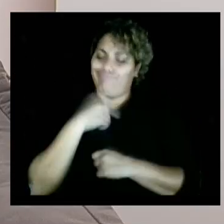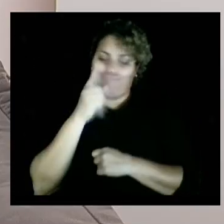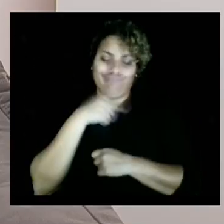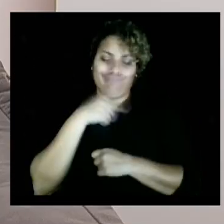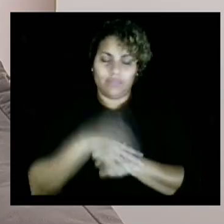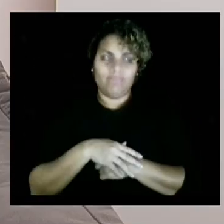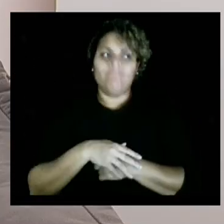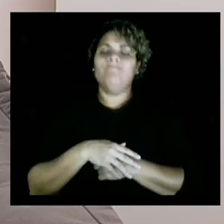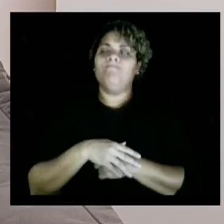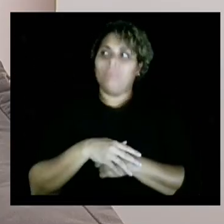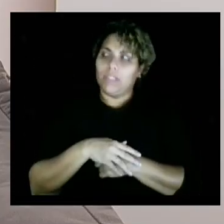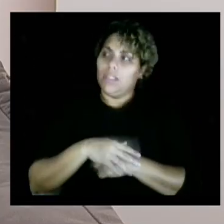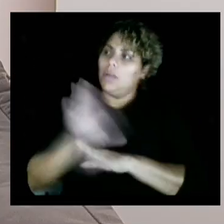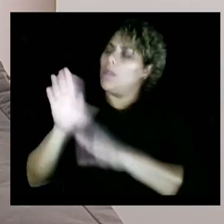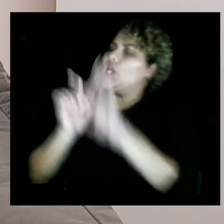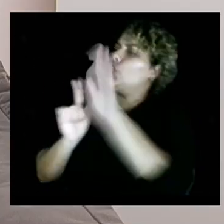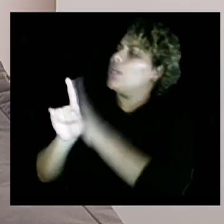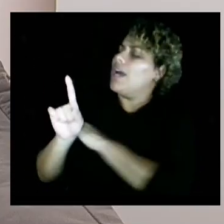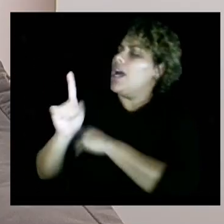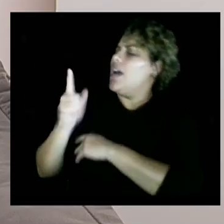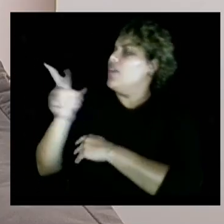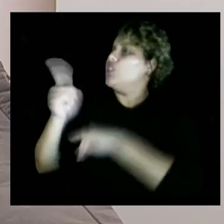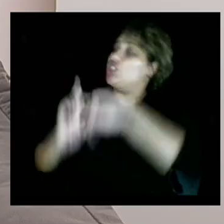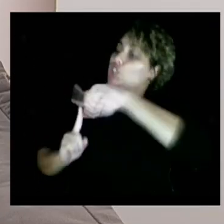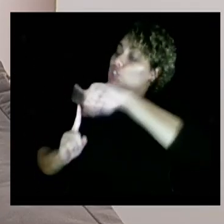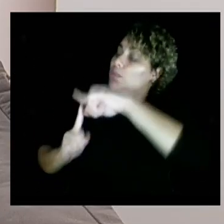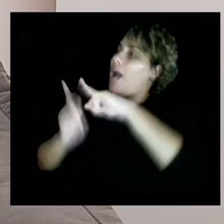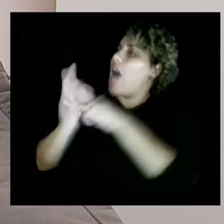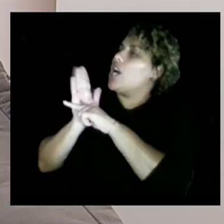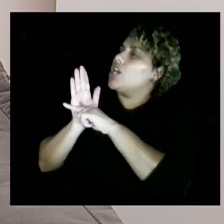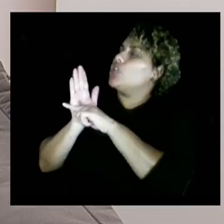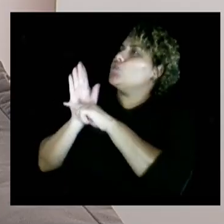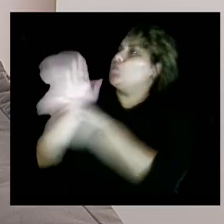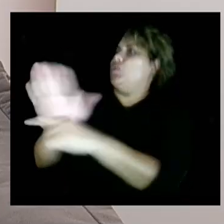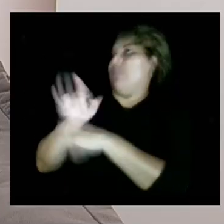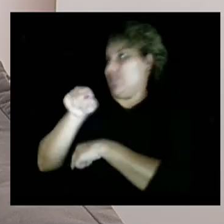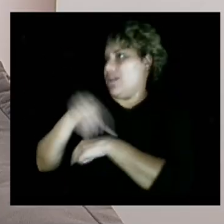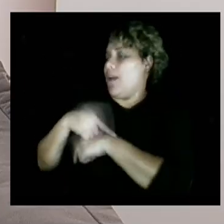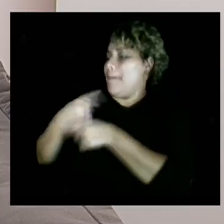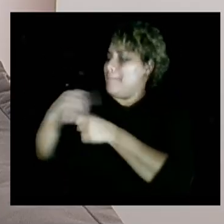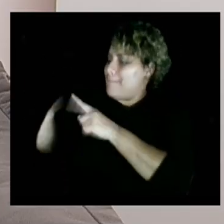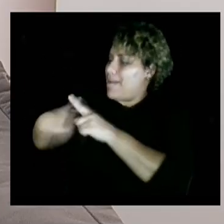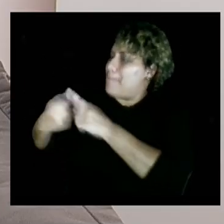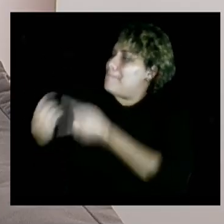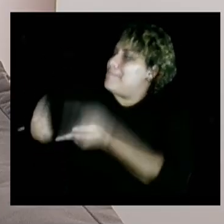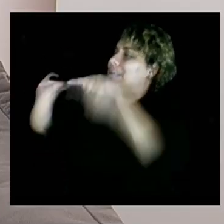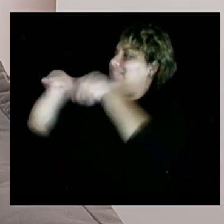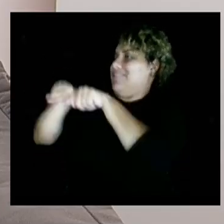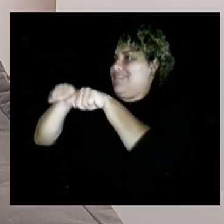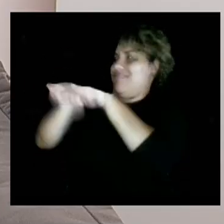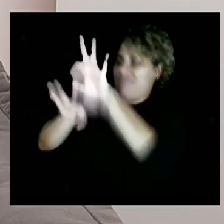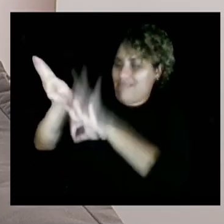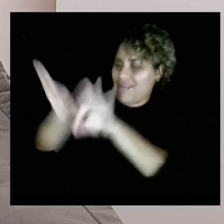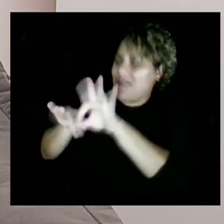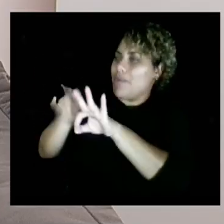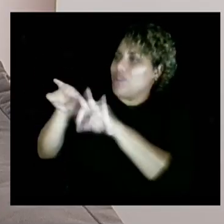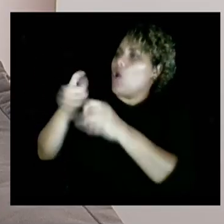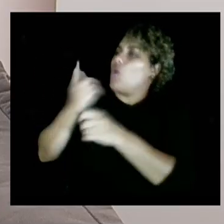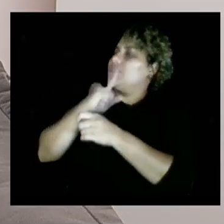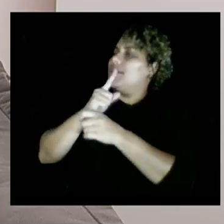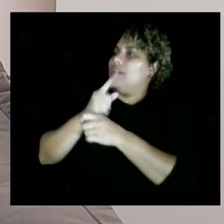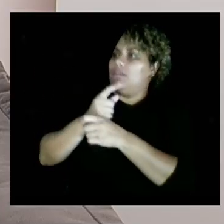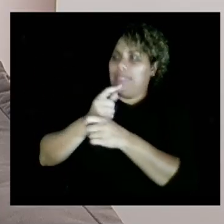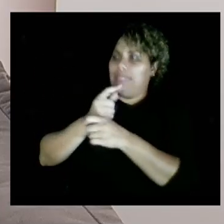de parceria que você buscou para formatar ou para você, como se diz, distribuir algumas funções?